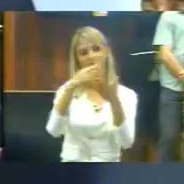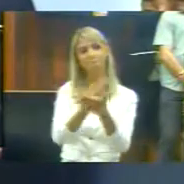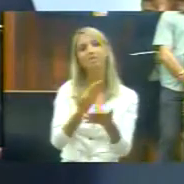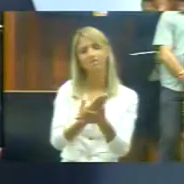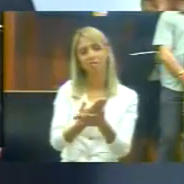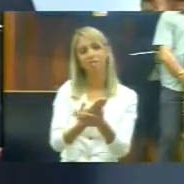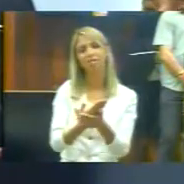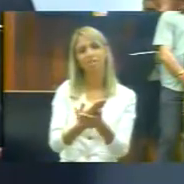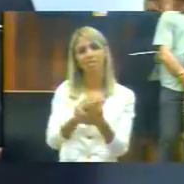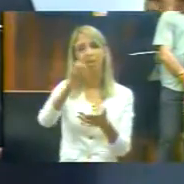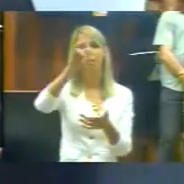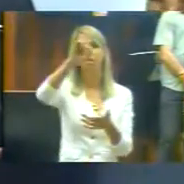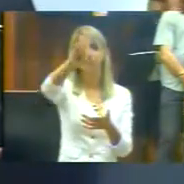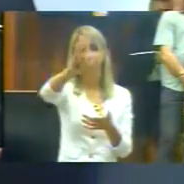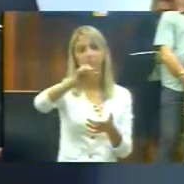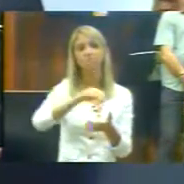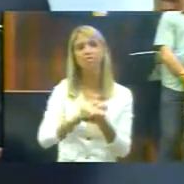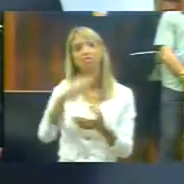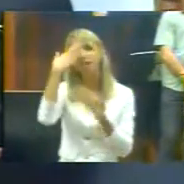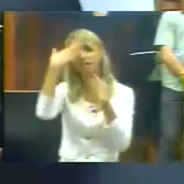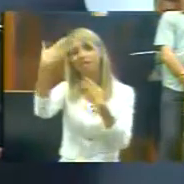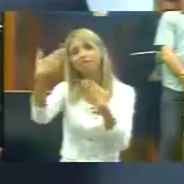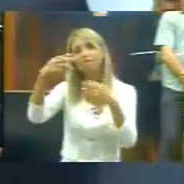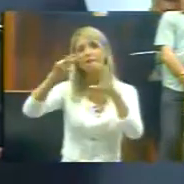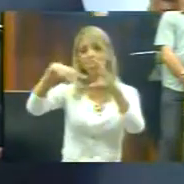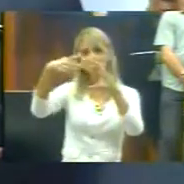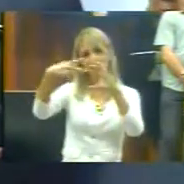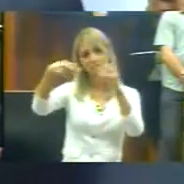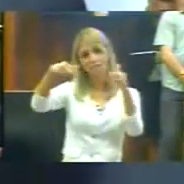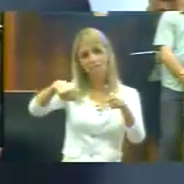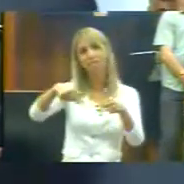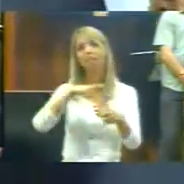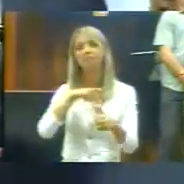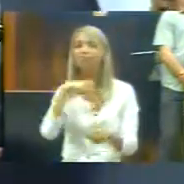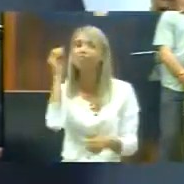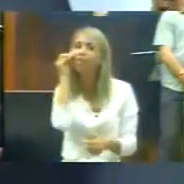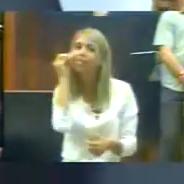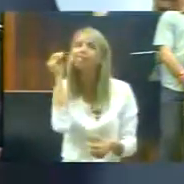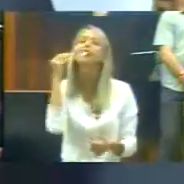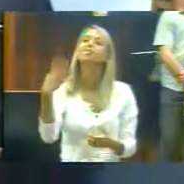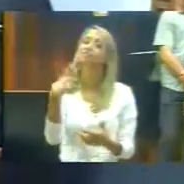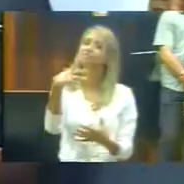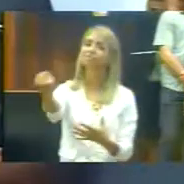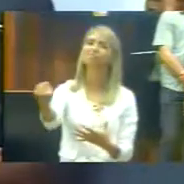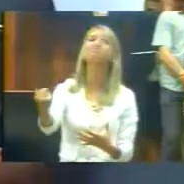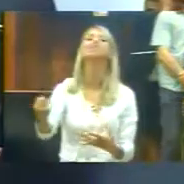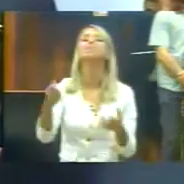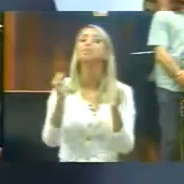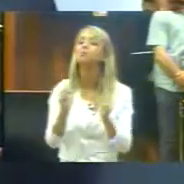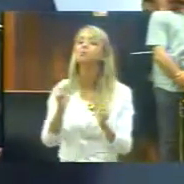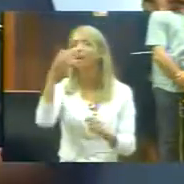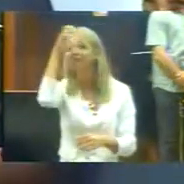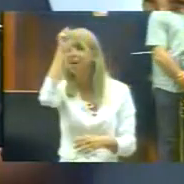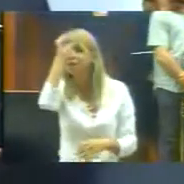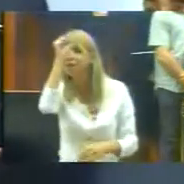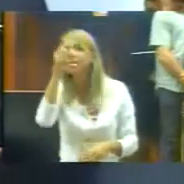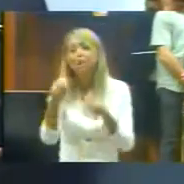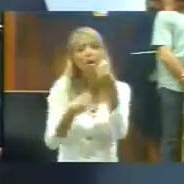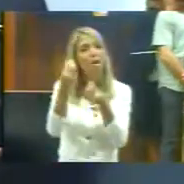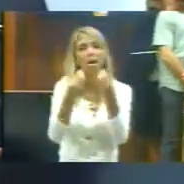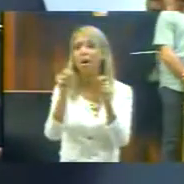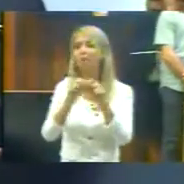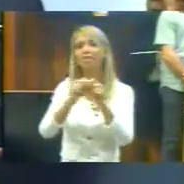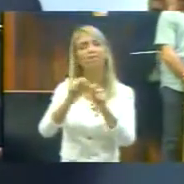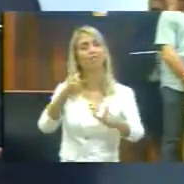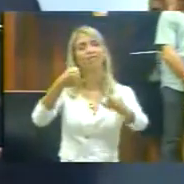que a gente consegue, que a gente pode. Agradeço à Câmara pela oportunidade que nos deram de aprender como funciona o sistema legislativo de